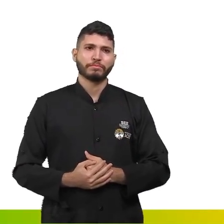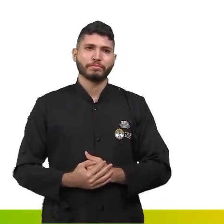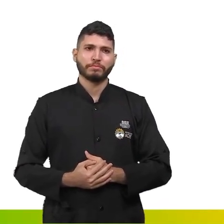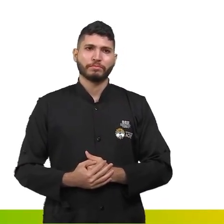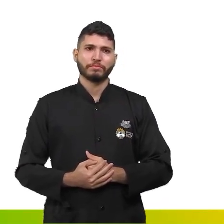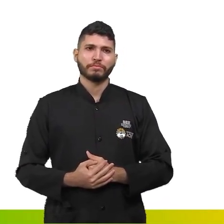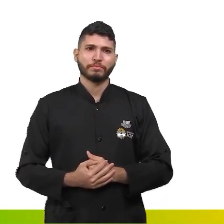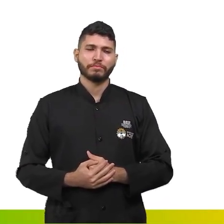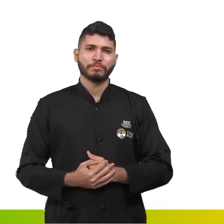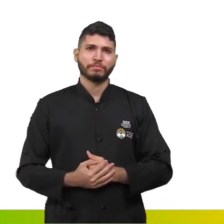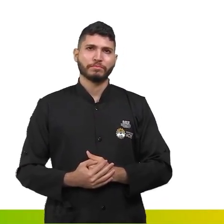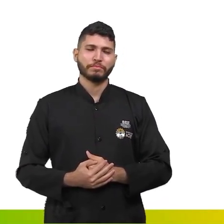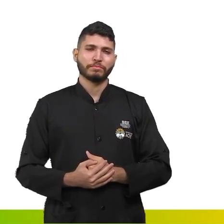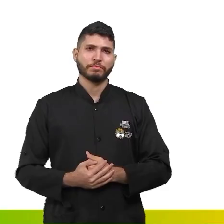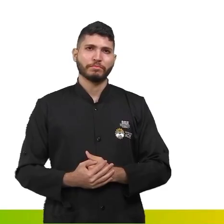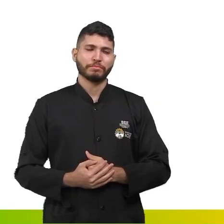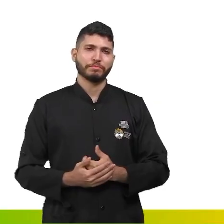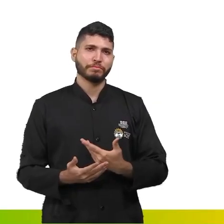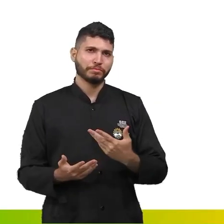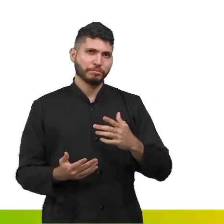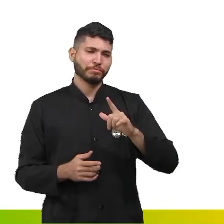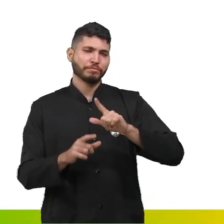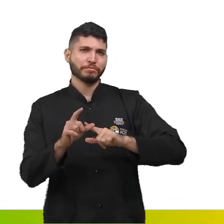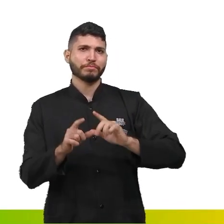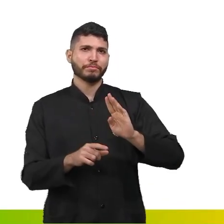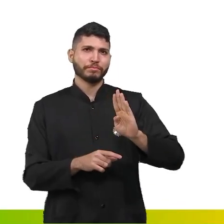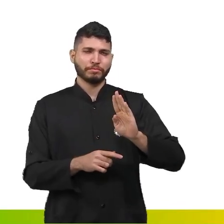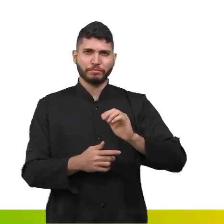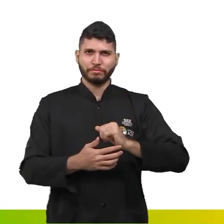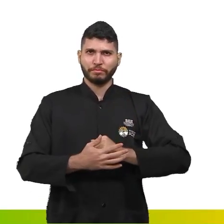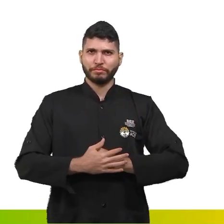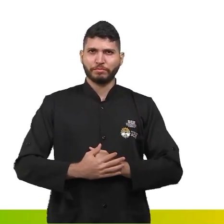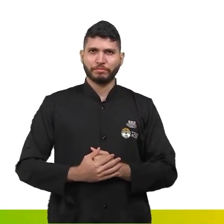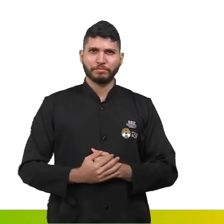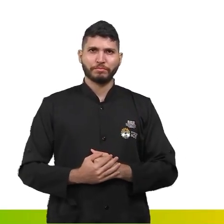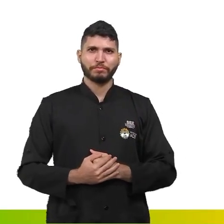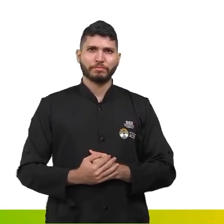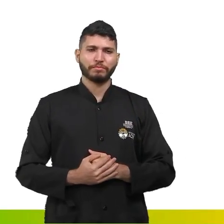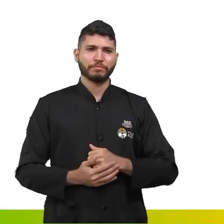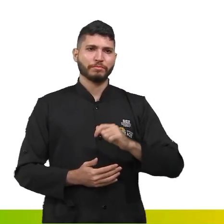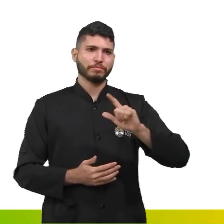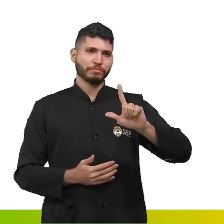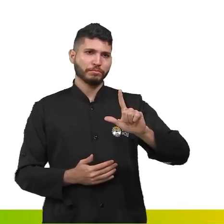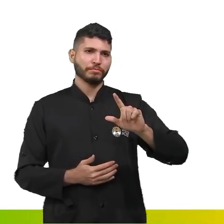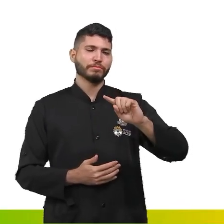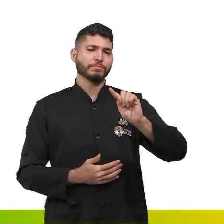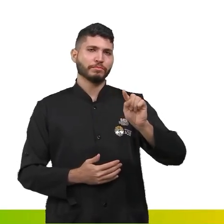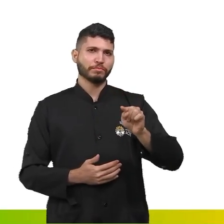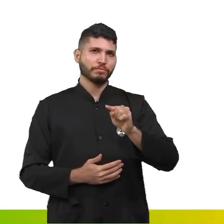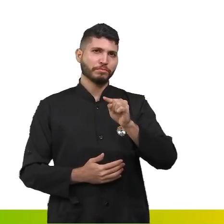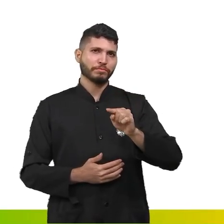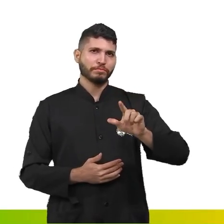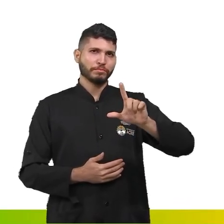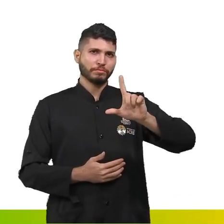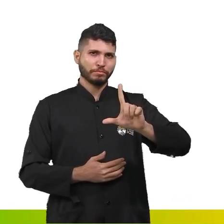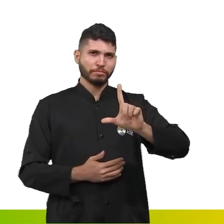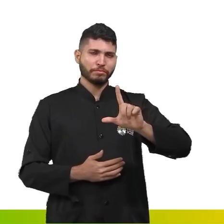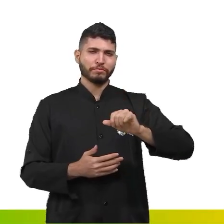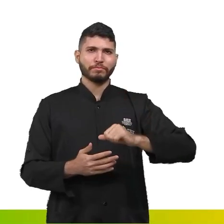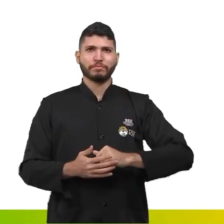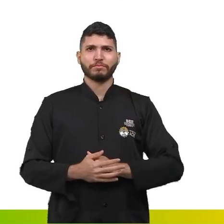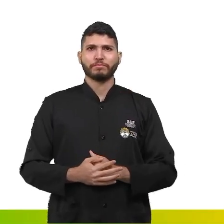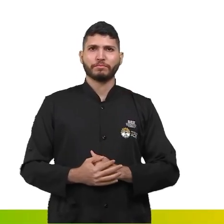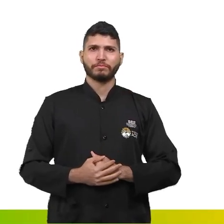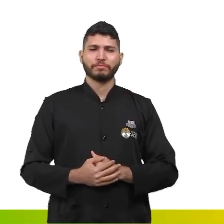só sobra letra B, lado, ângulo, lado. Então, qual o caso